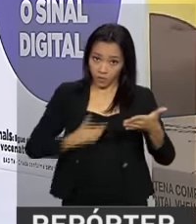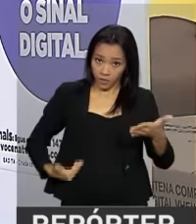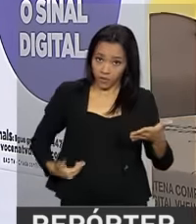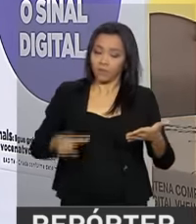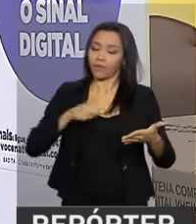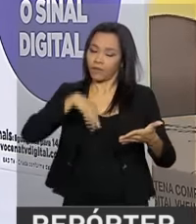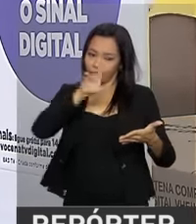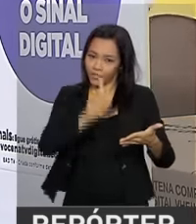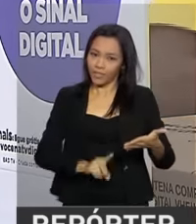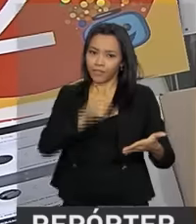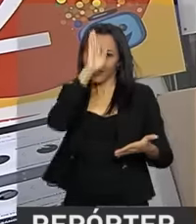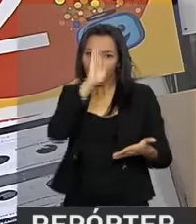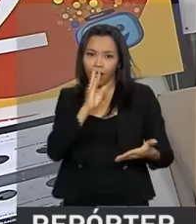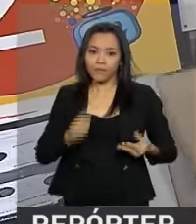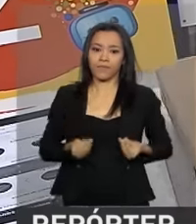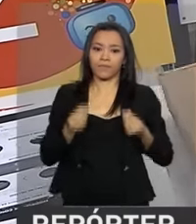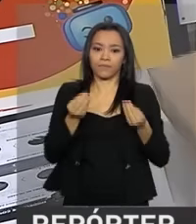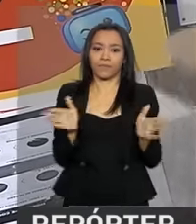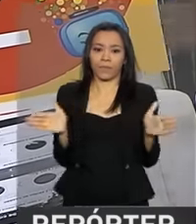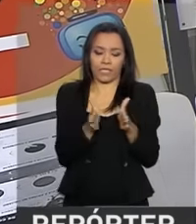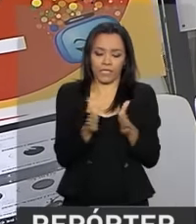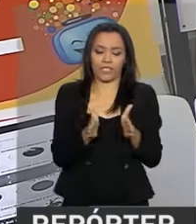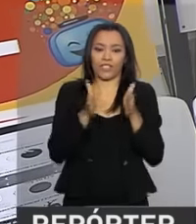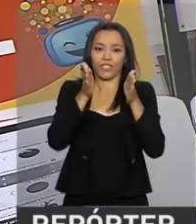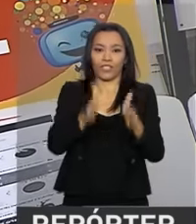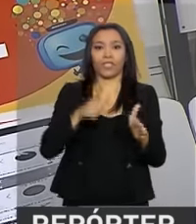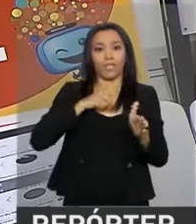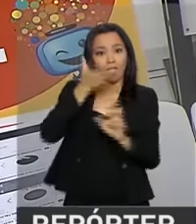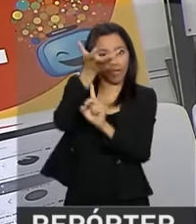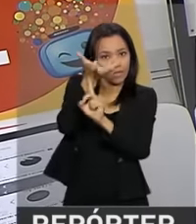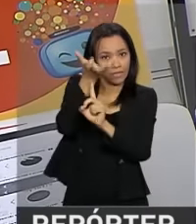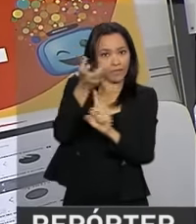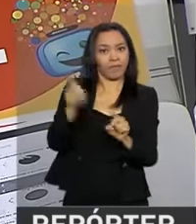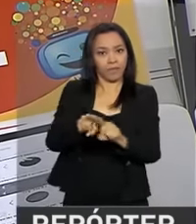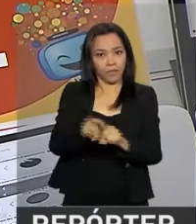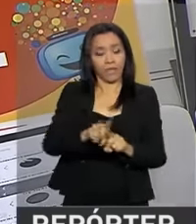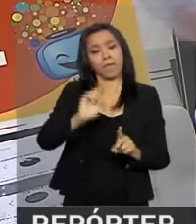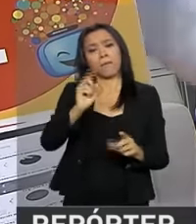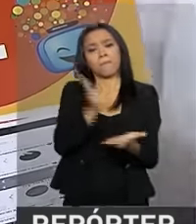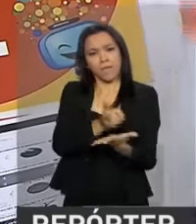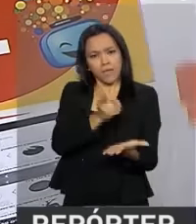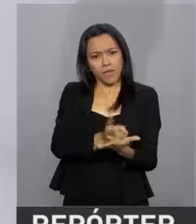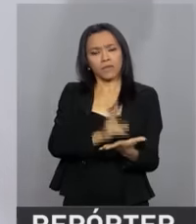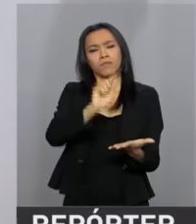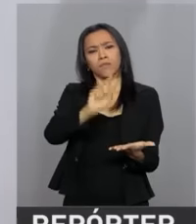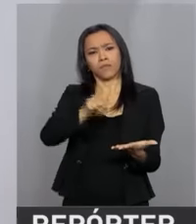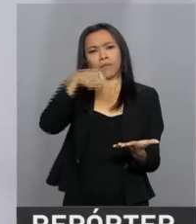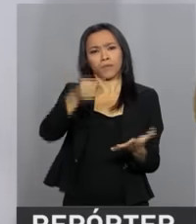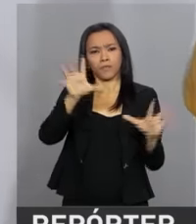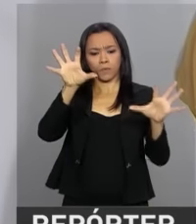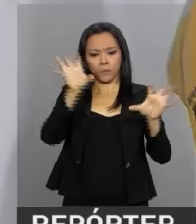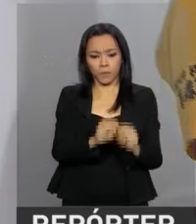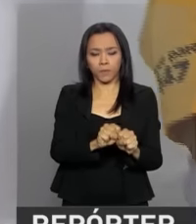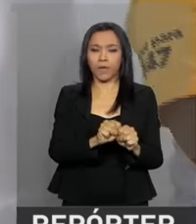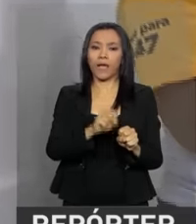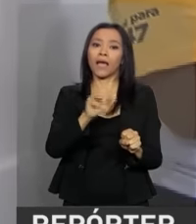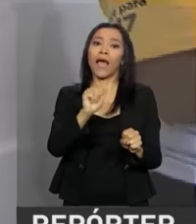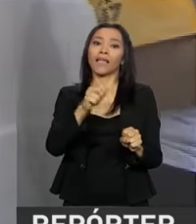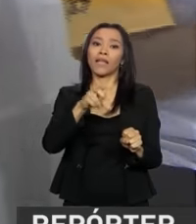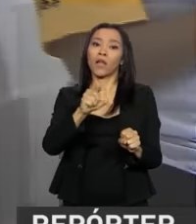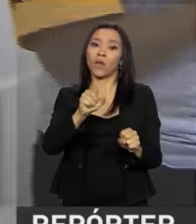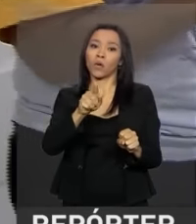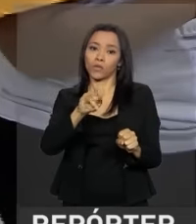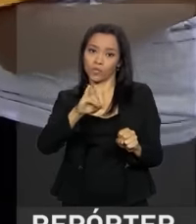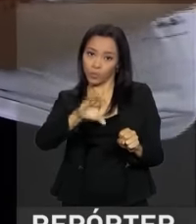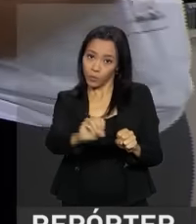direito a um kit digital de graça que vem com uma antena e um conversor mesmo depois do início do processo de desligamento da TV analógica